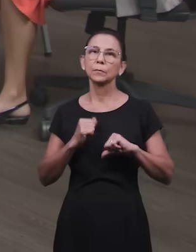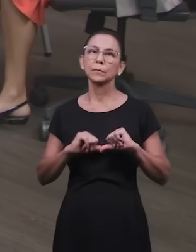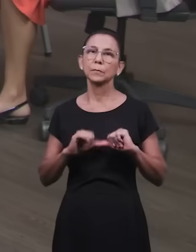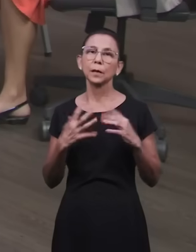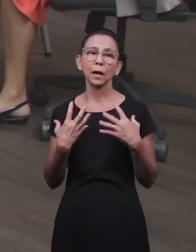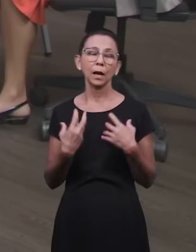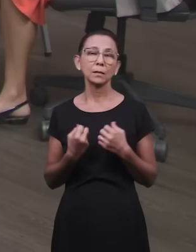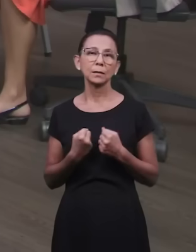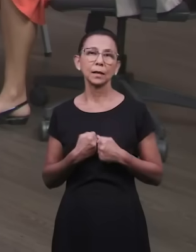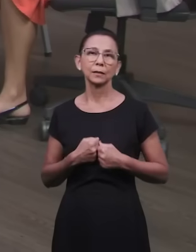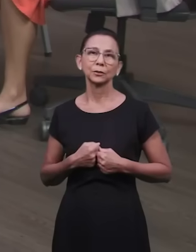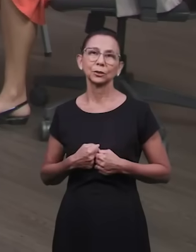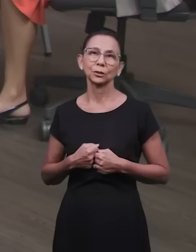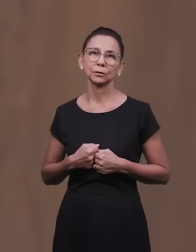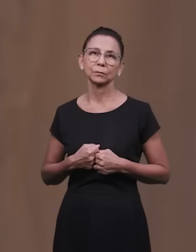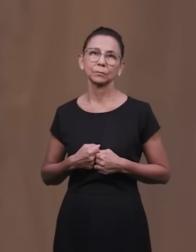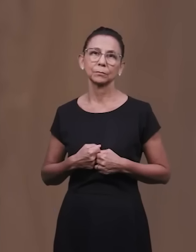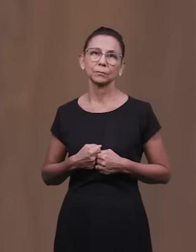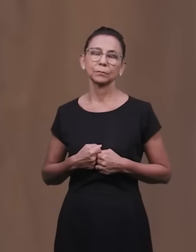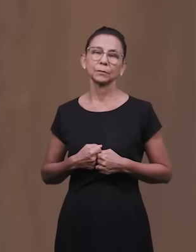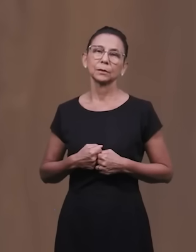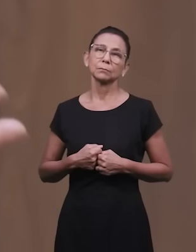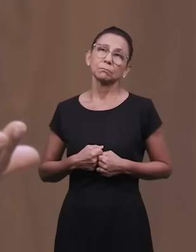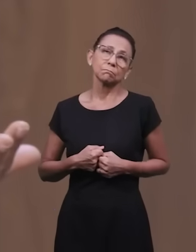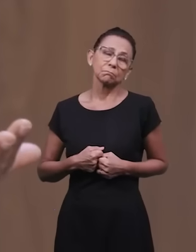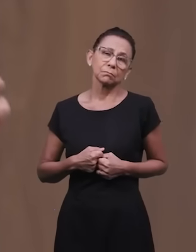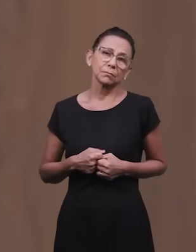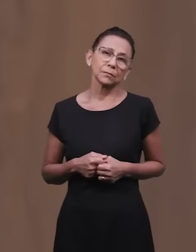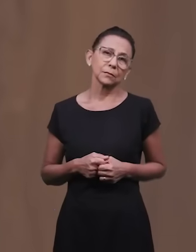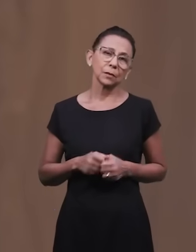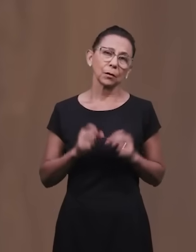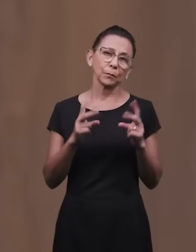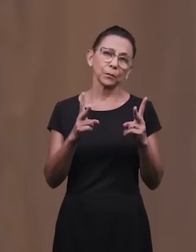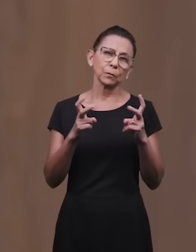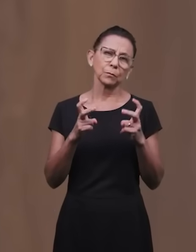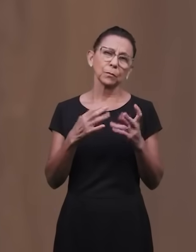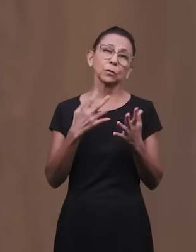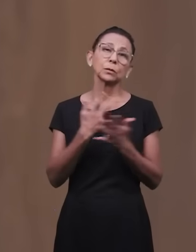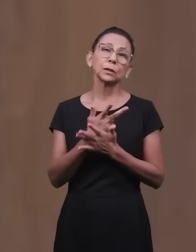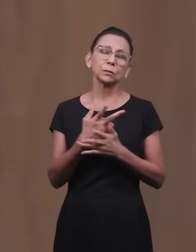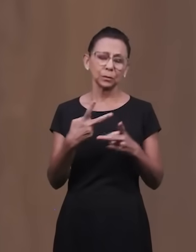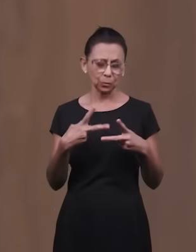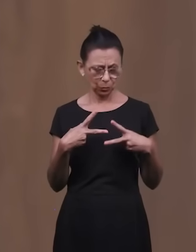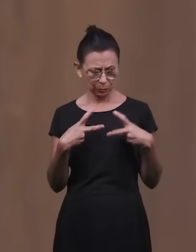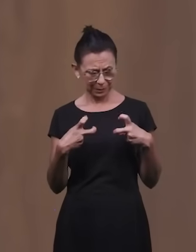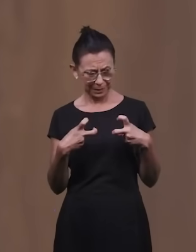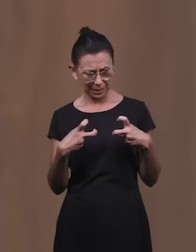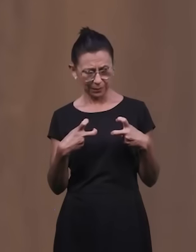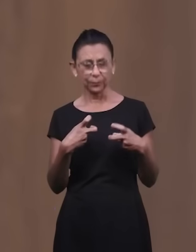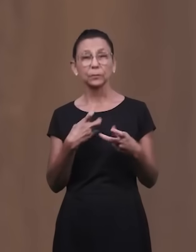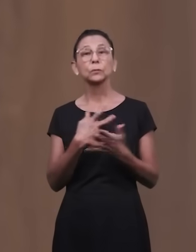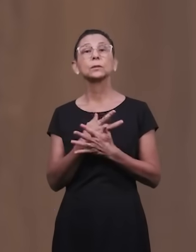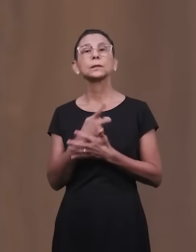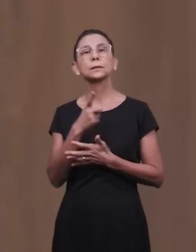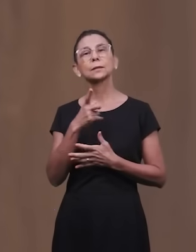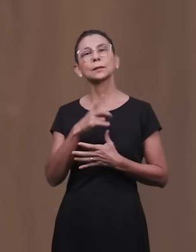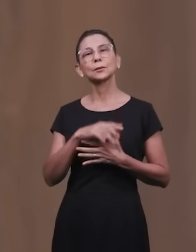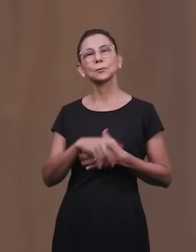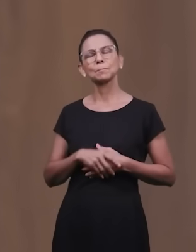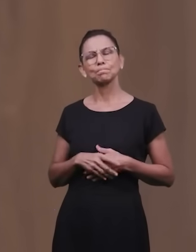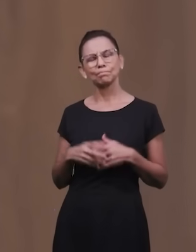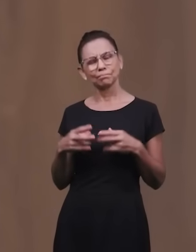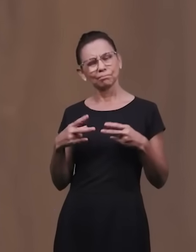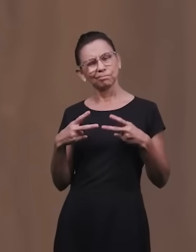aceita a ansiedade. Não leia como um problema a ser resolvido. De início, não. Observe o que está acontecendo com